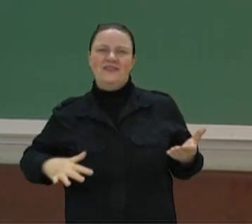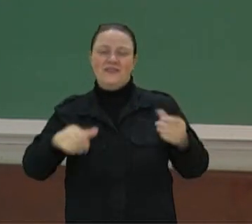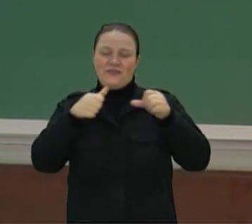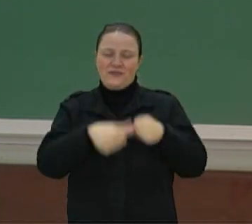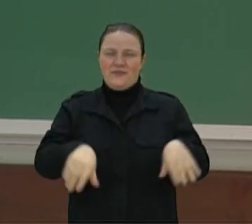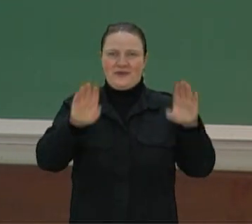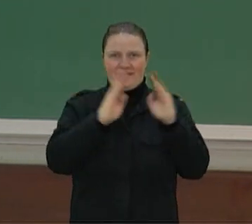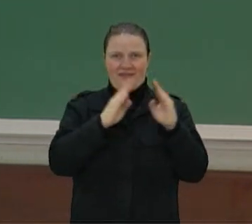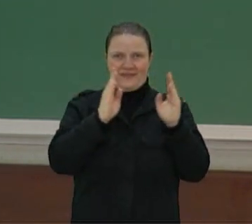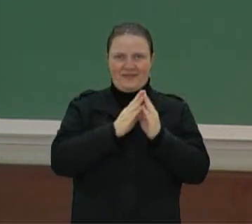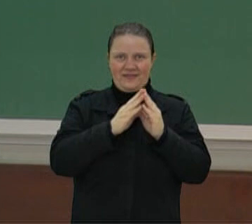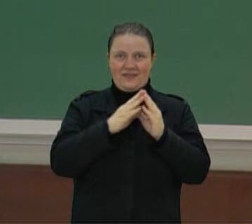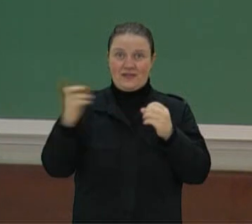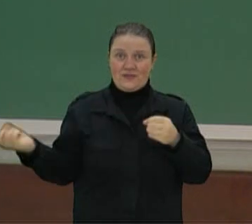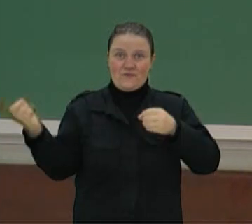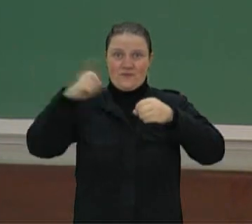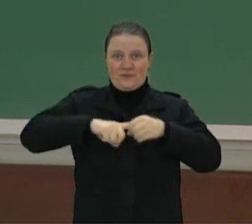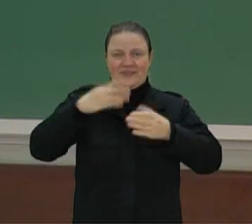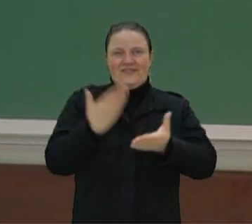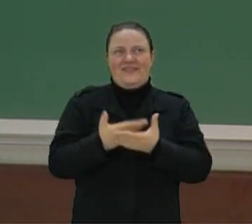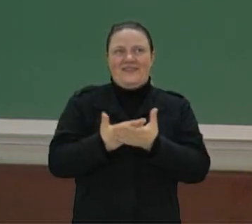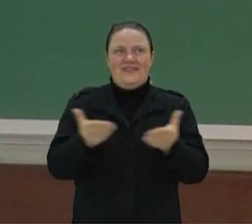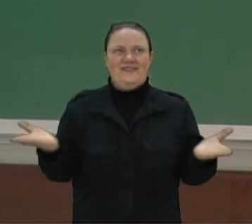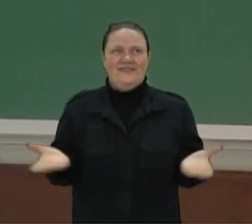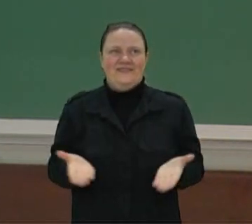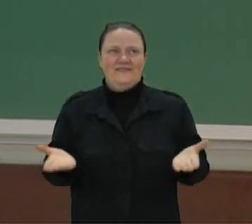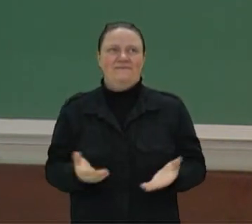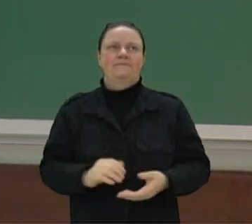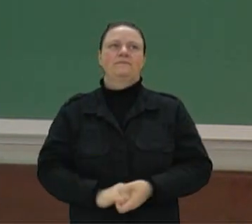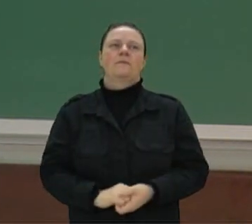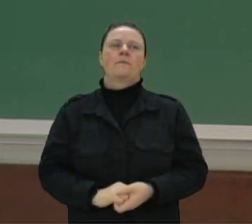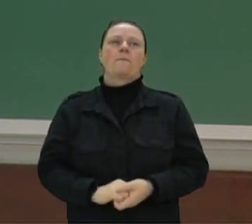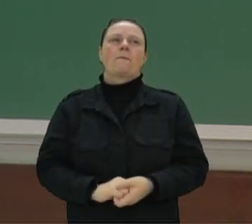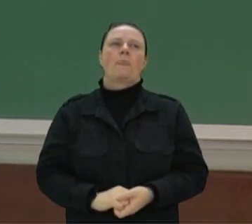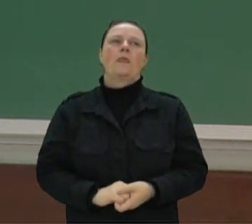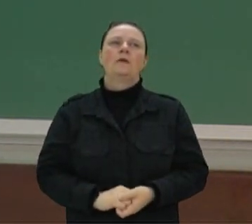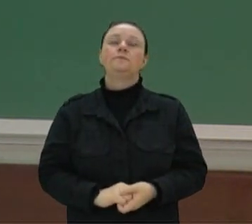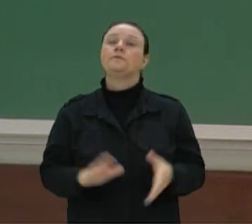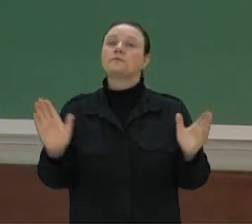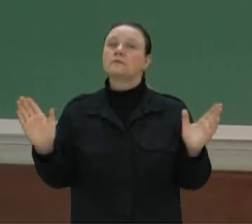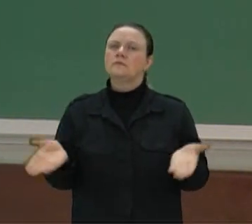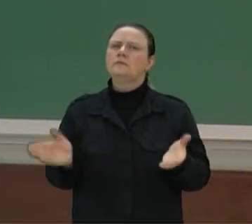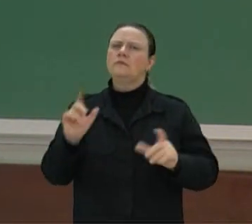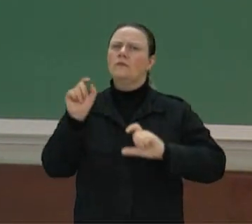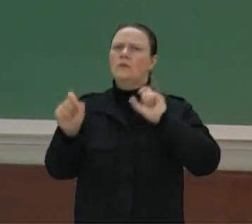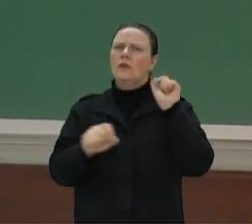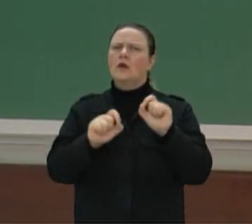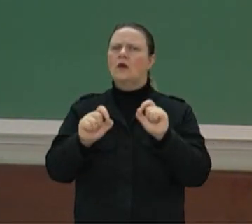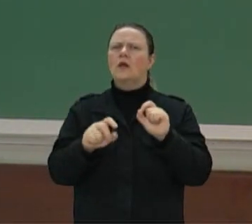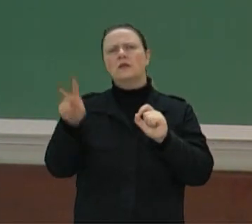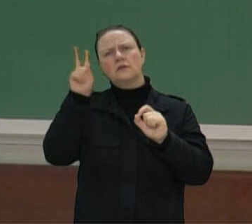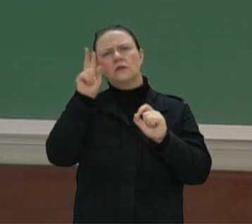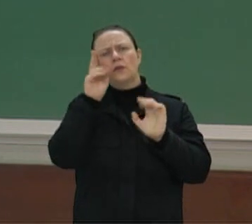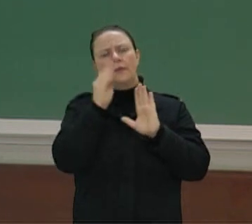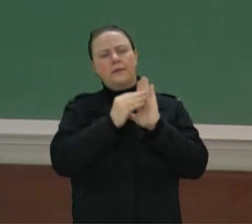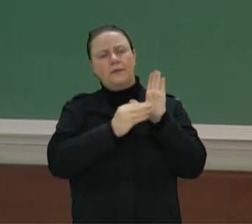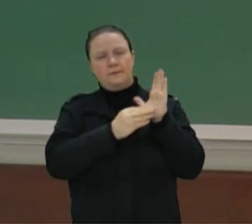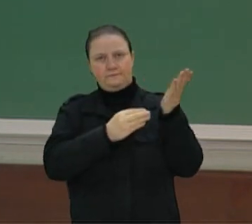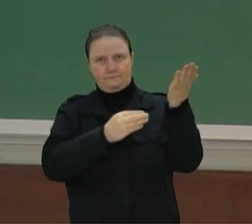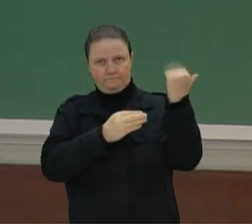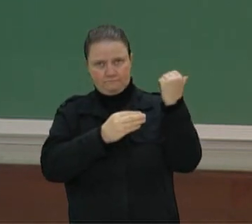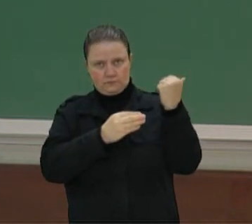casa e a gente vai retomar a nossa aula de hoje, beleza? Então, o que a gente tinha visto lá